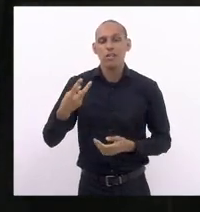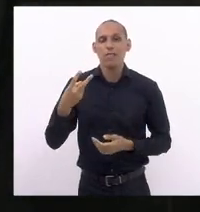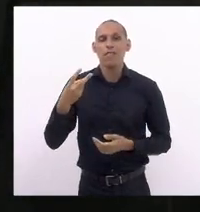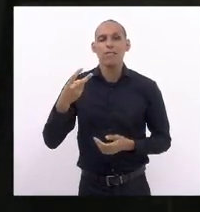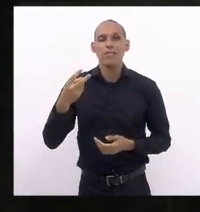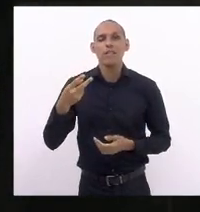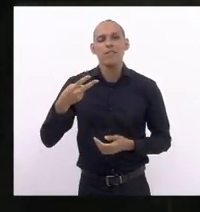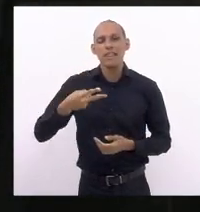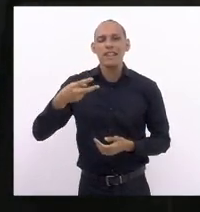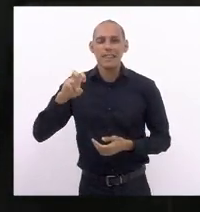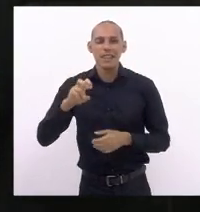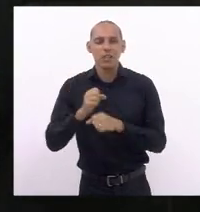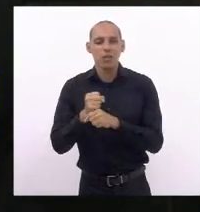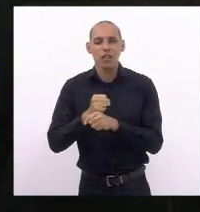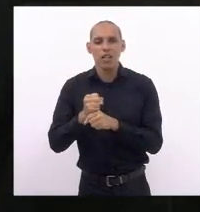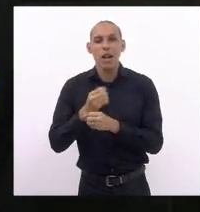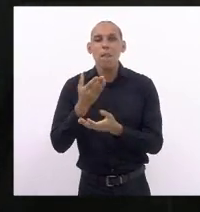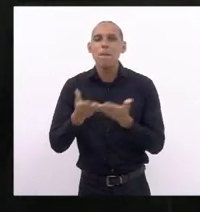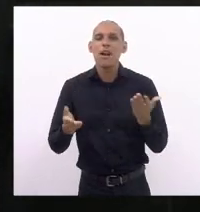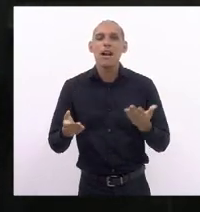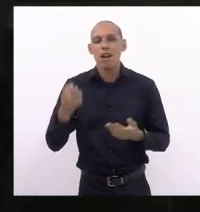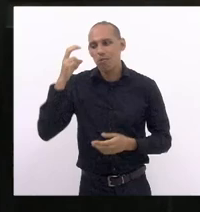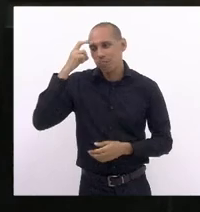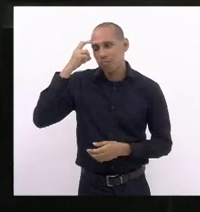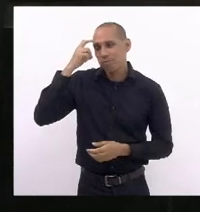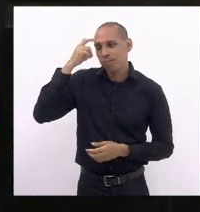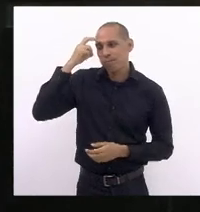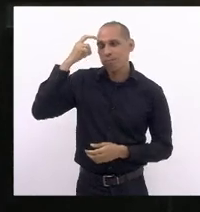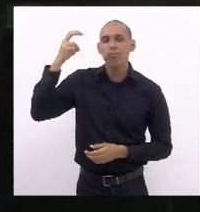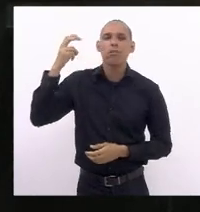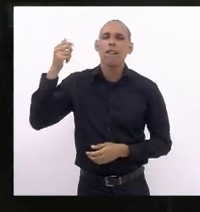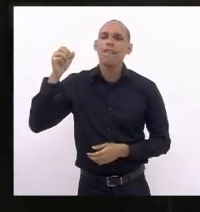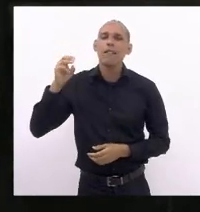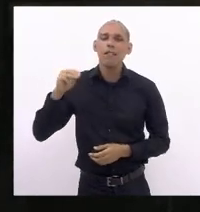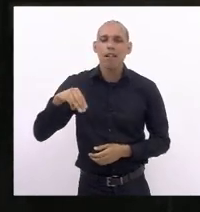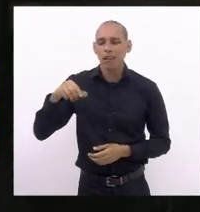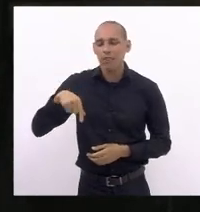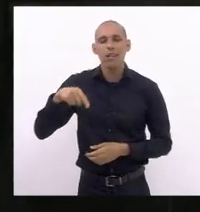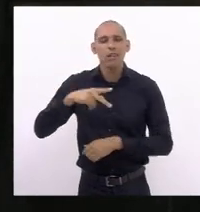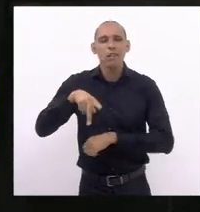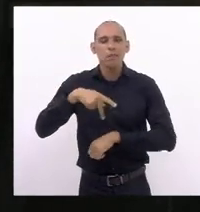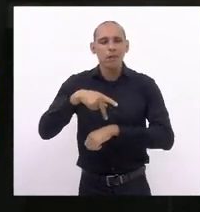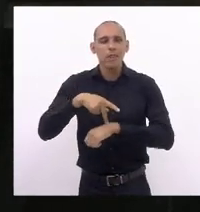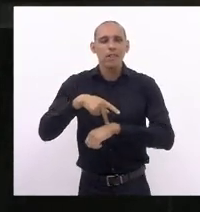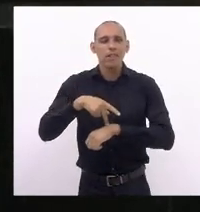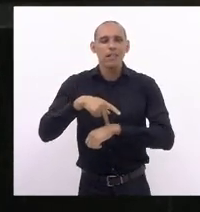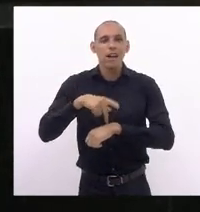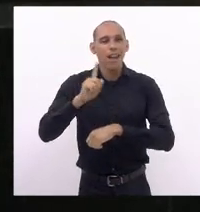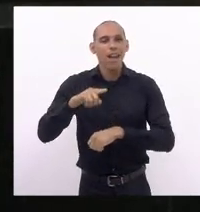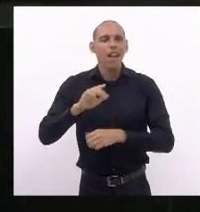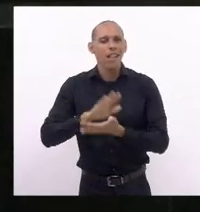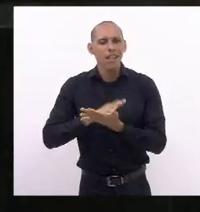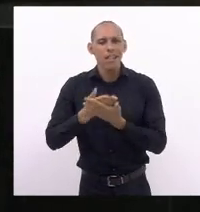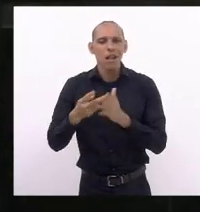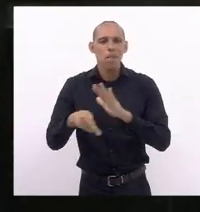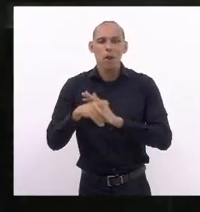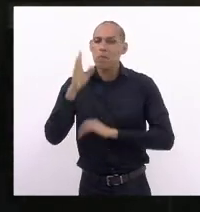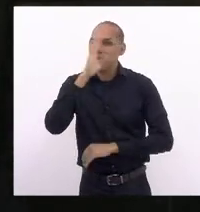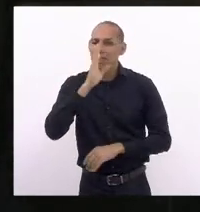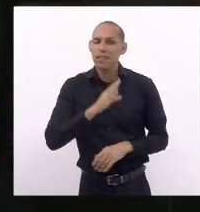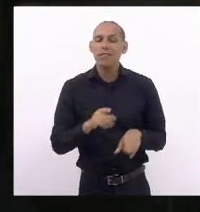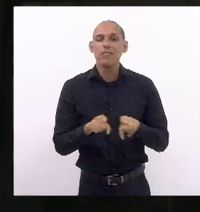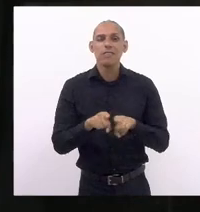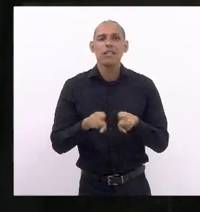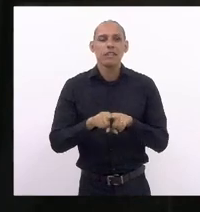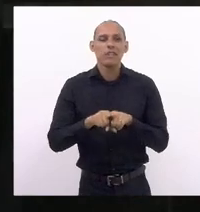perda de um dos grandes intelectuais que esse país conheceu, um grande intérprete do Brasil, mas, ao mesmo